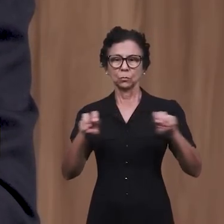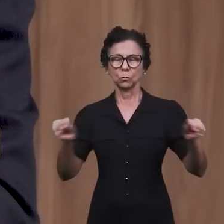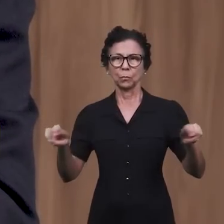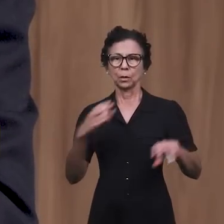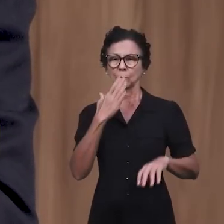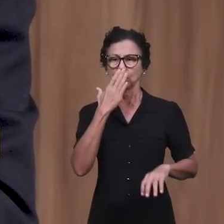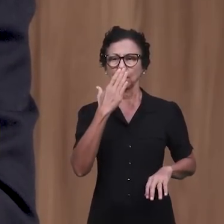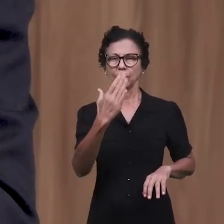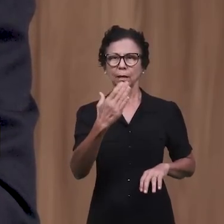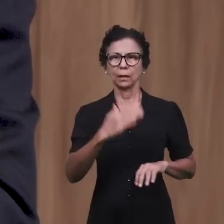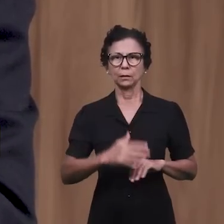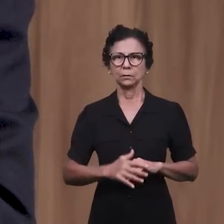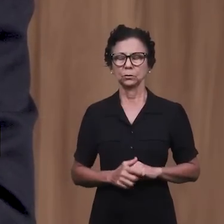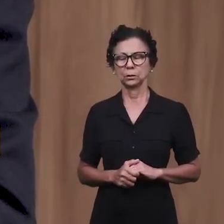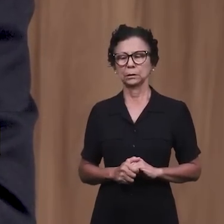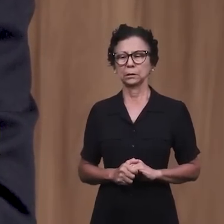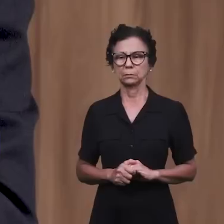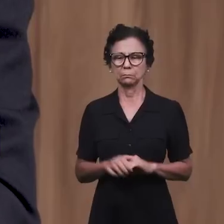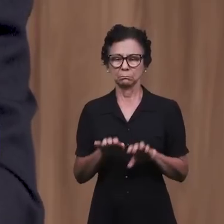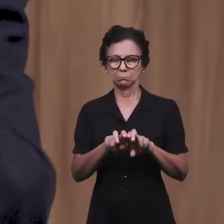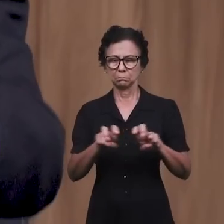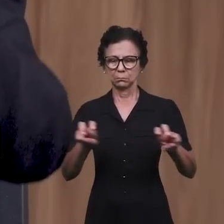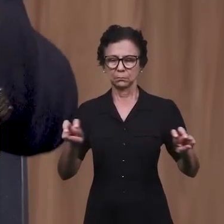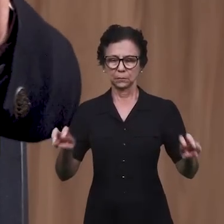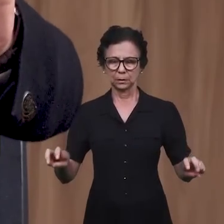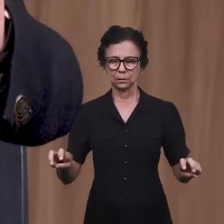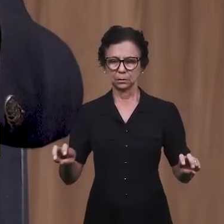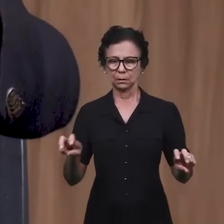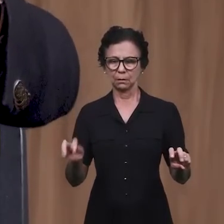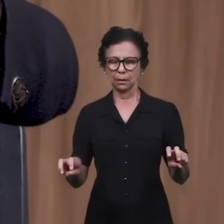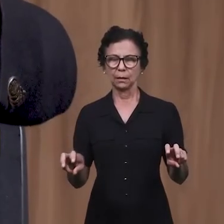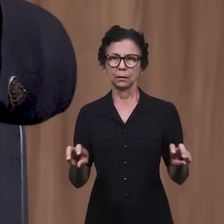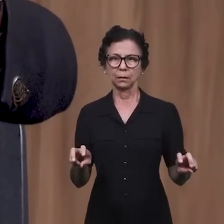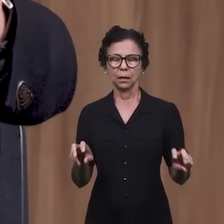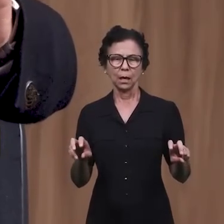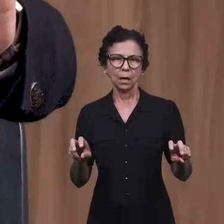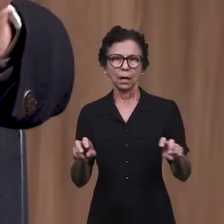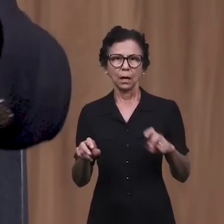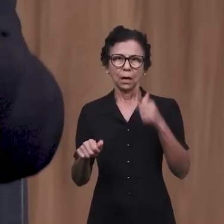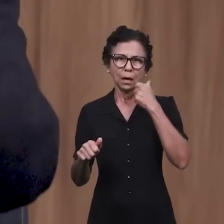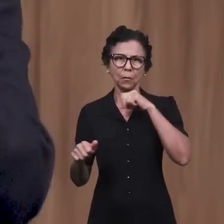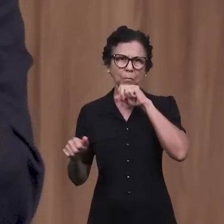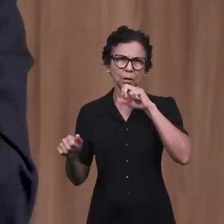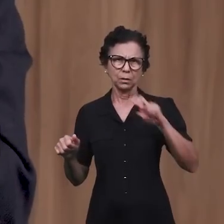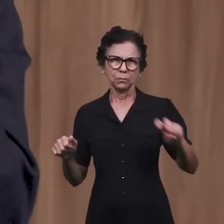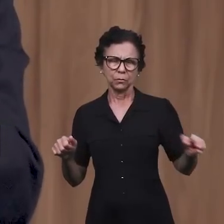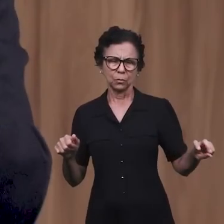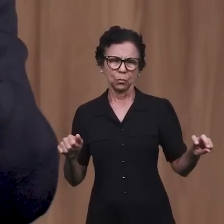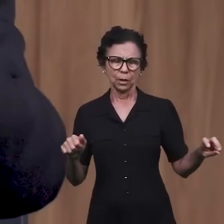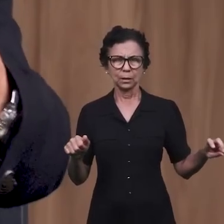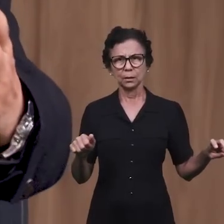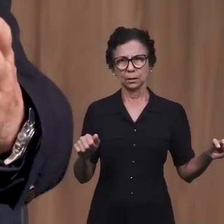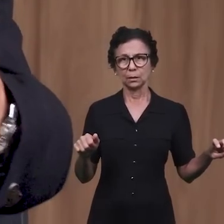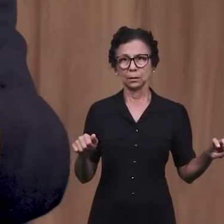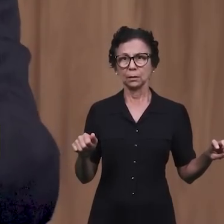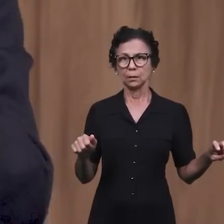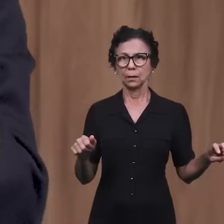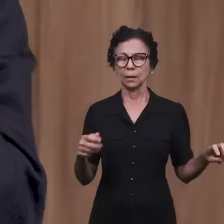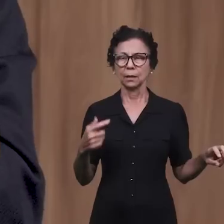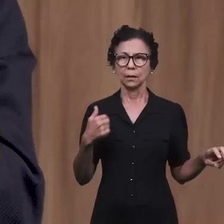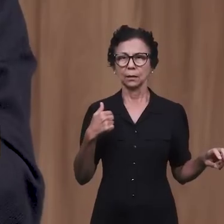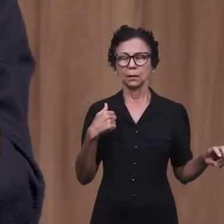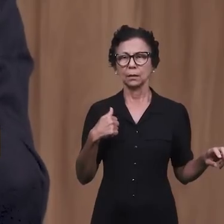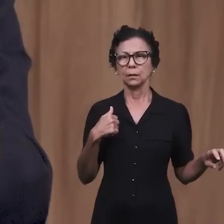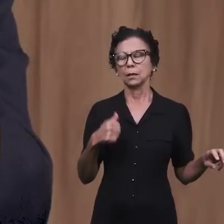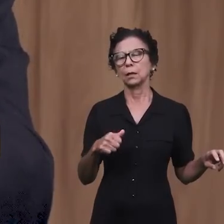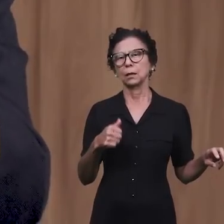no anexo frente ao púlpito, e deixei a mãe mais longe um pouquinho, mas a mãe observando ali o meu